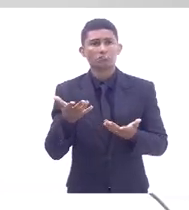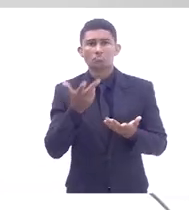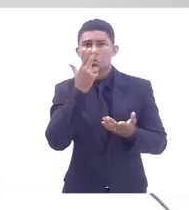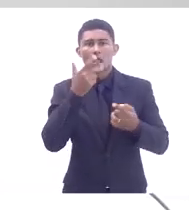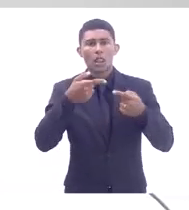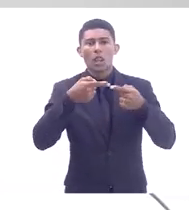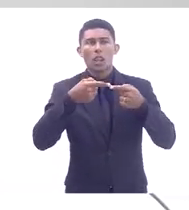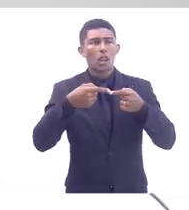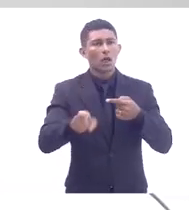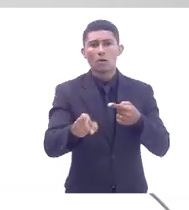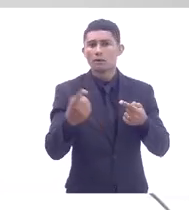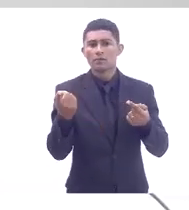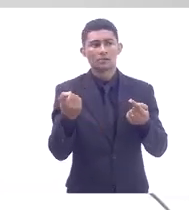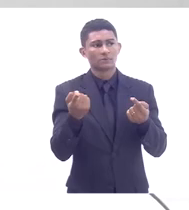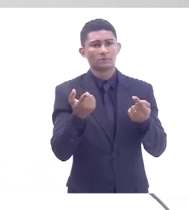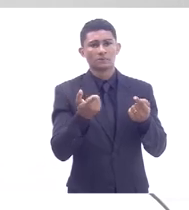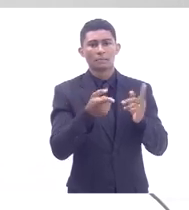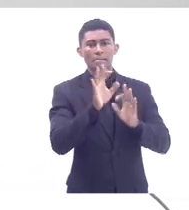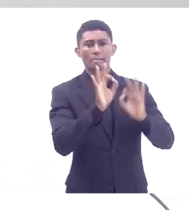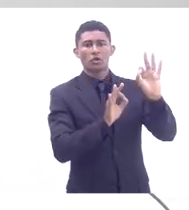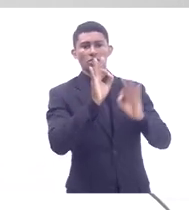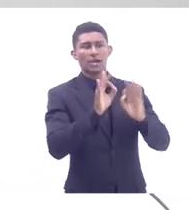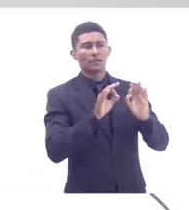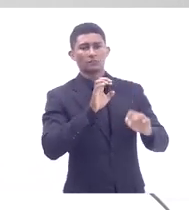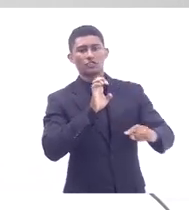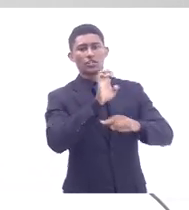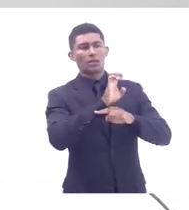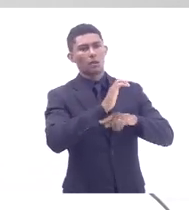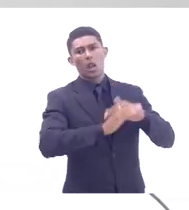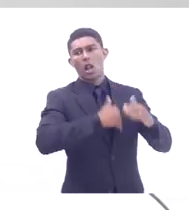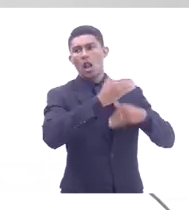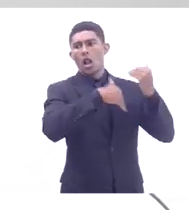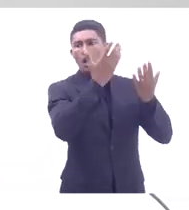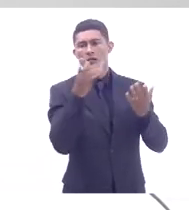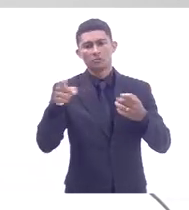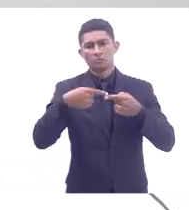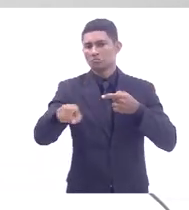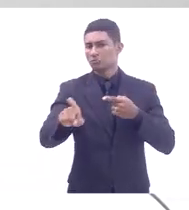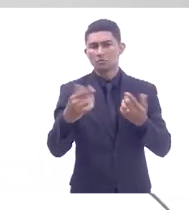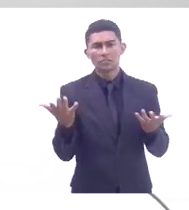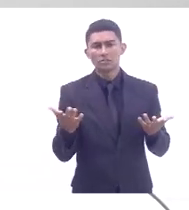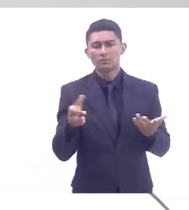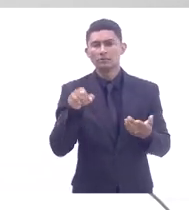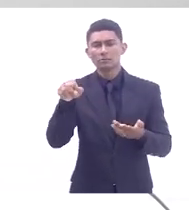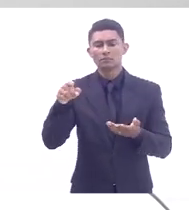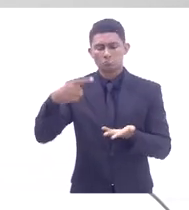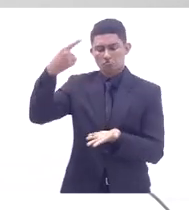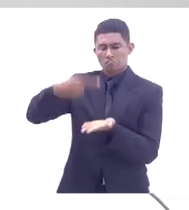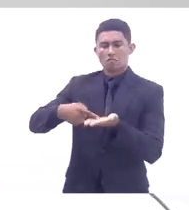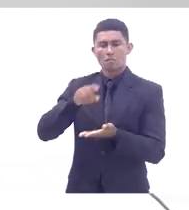nada a ver com o projeto de desenvolvimento do estado e o regime de apuração fiscal representa de fato completamente